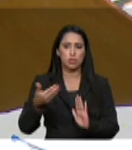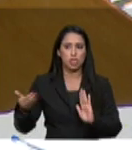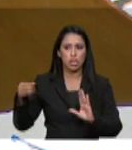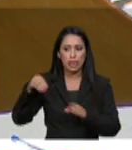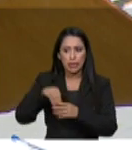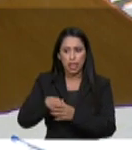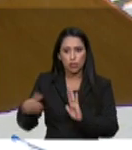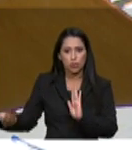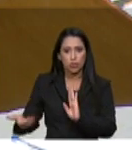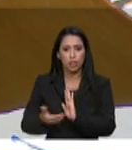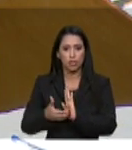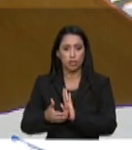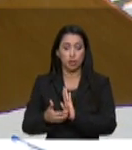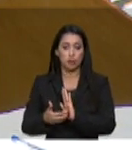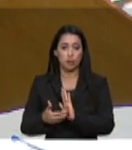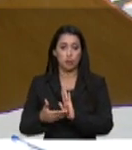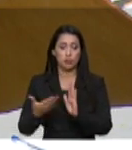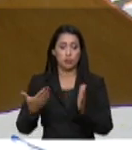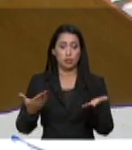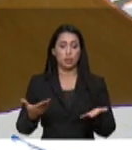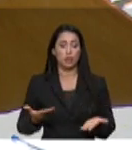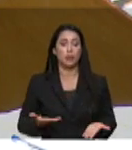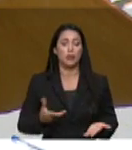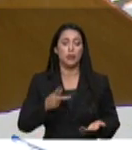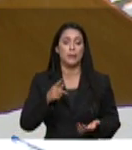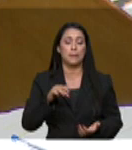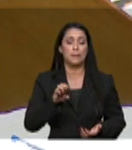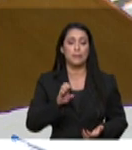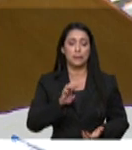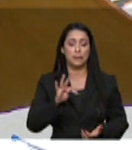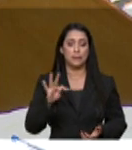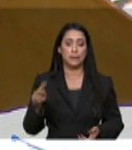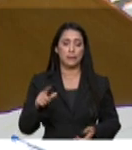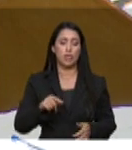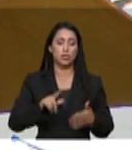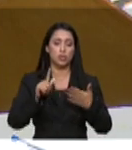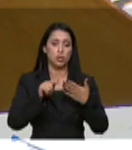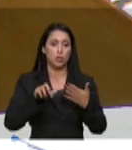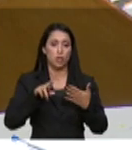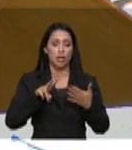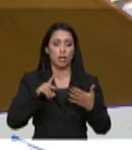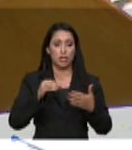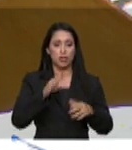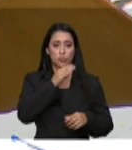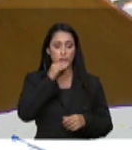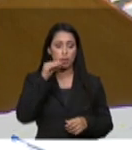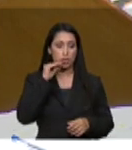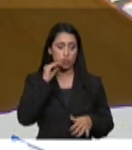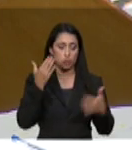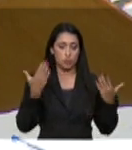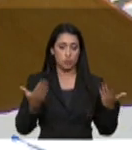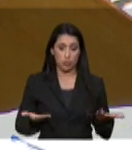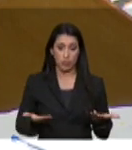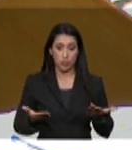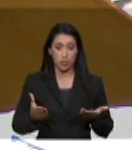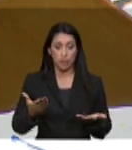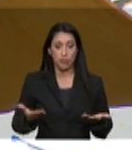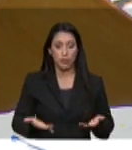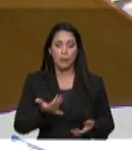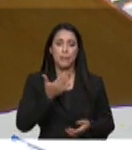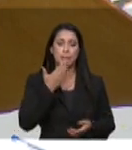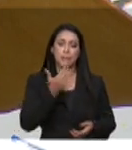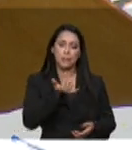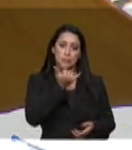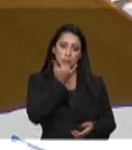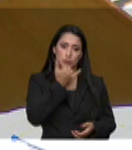própria Câmara Legislativa pede 8945 em sede de agravo regimental relator Ministro Celso de Mello Nesse contexto com a